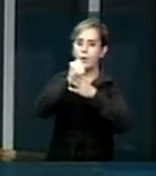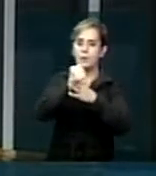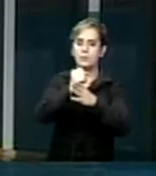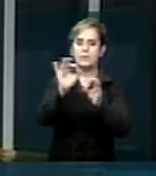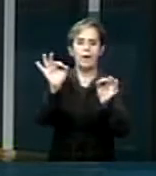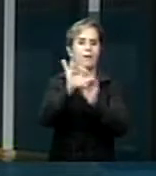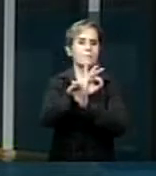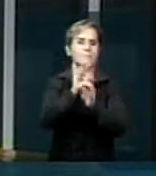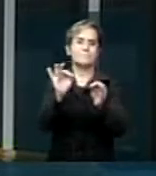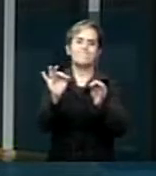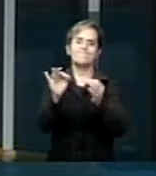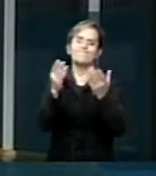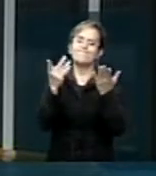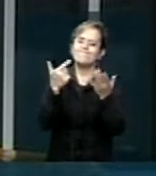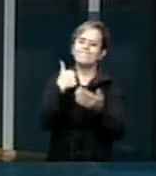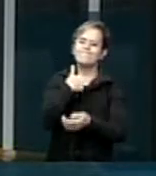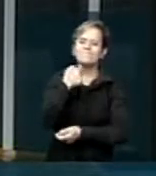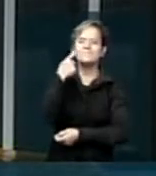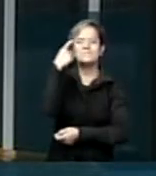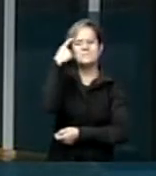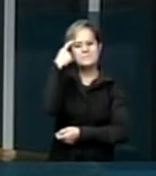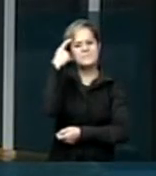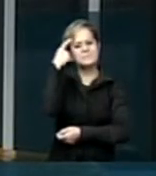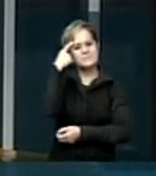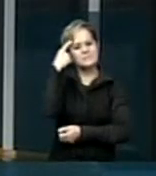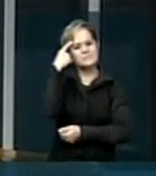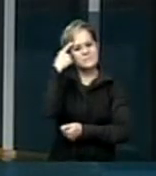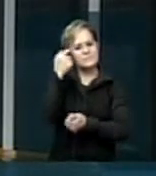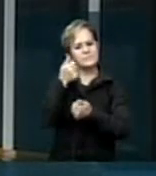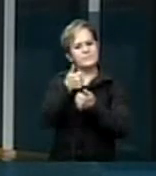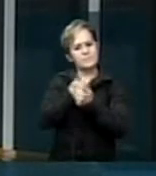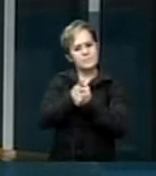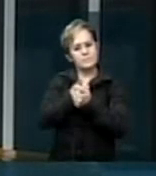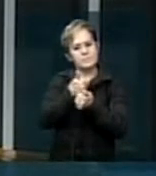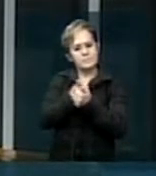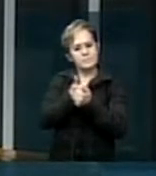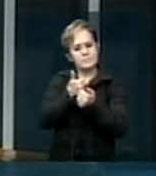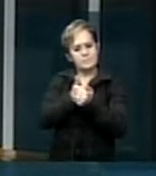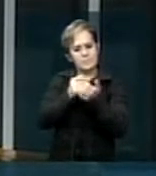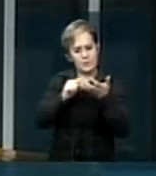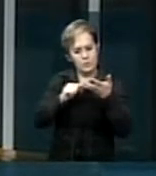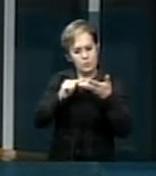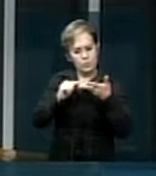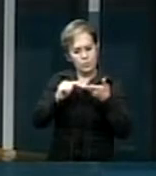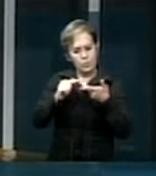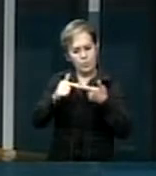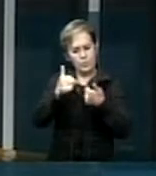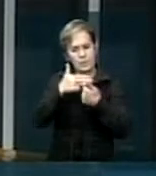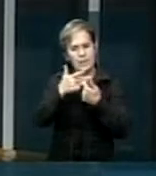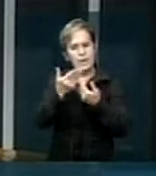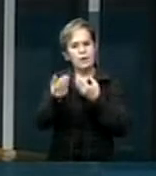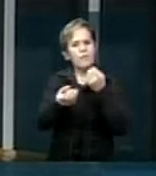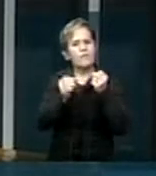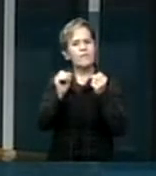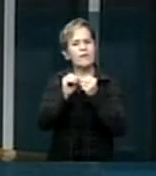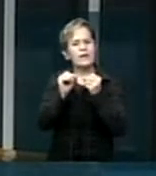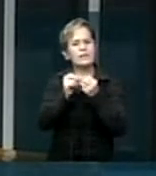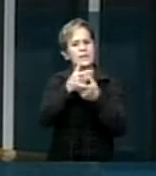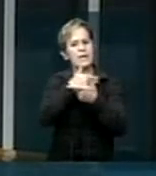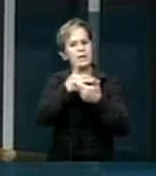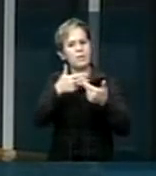ontem, pensando nisso, pensando em fazer alguma ação